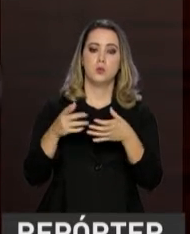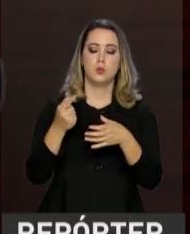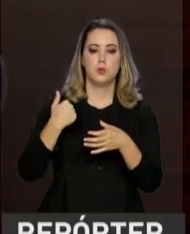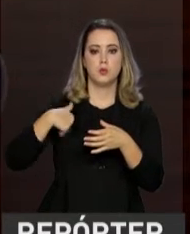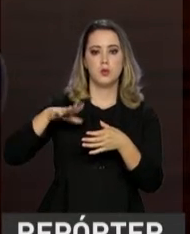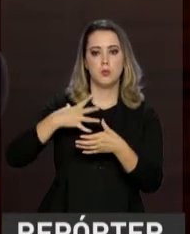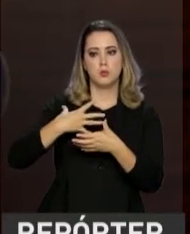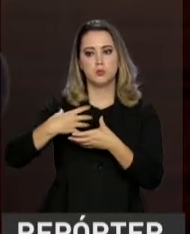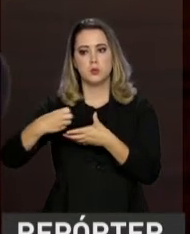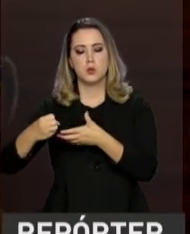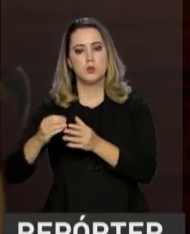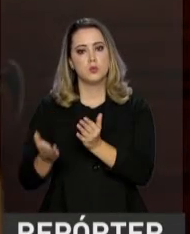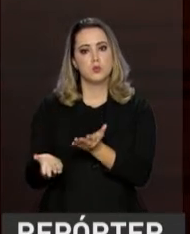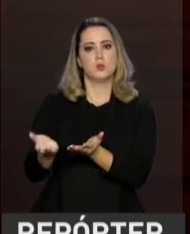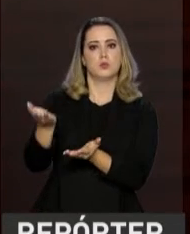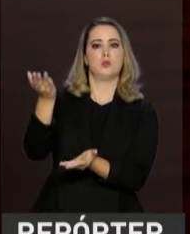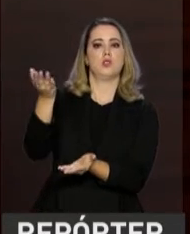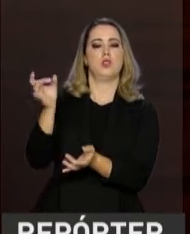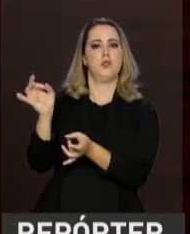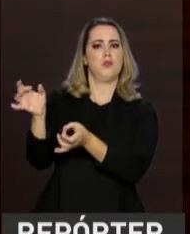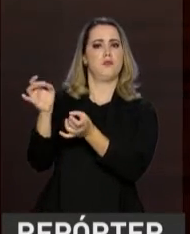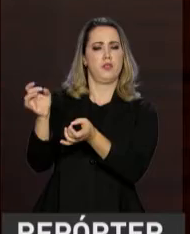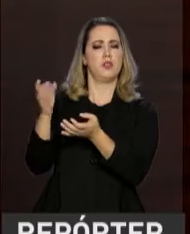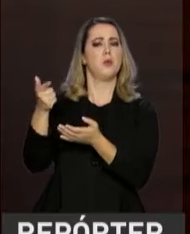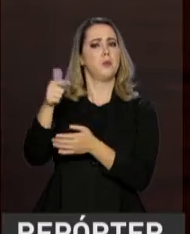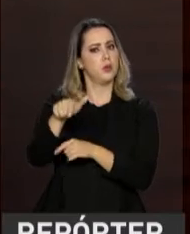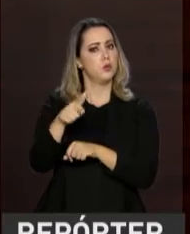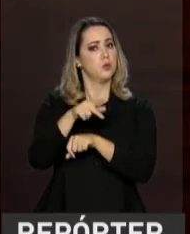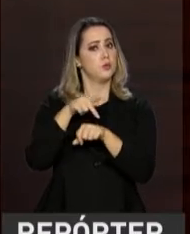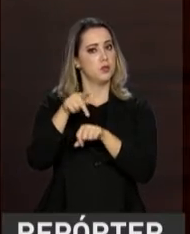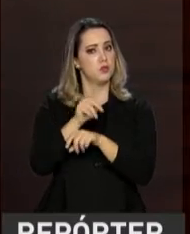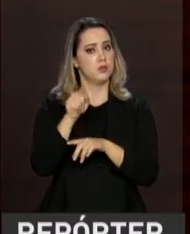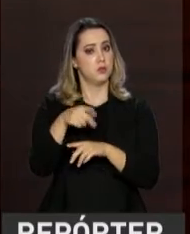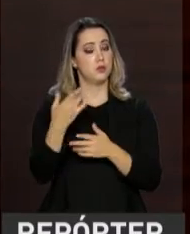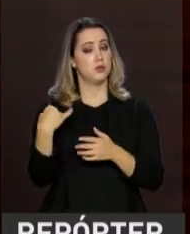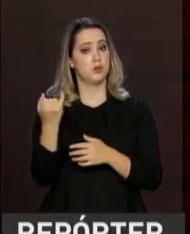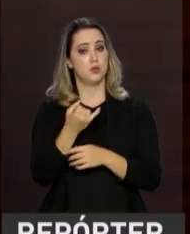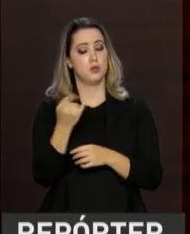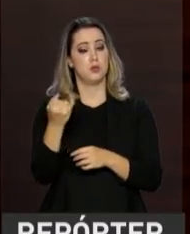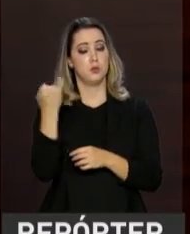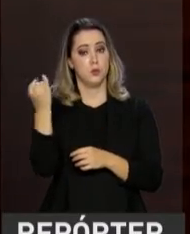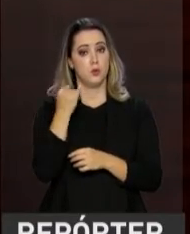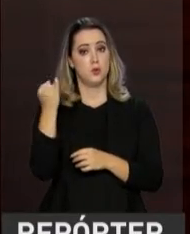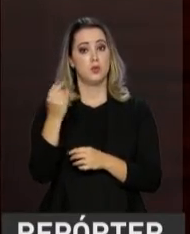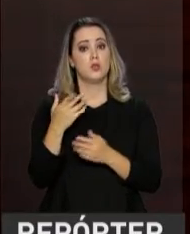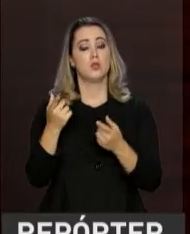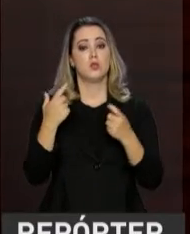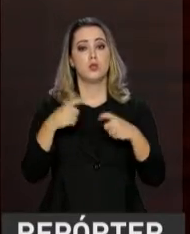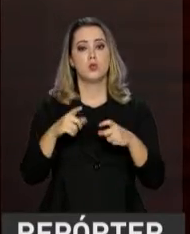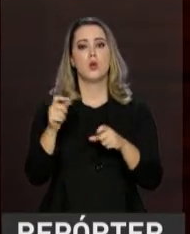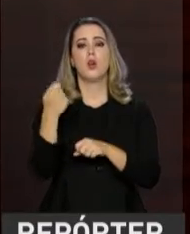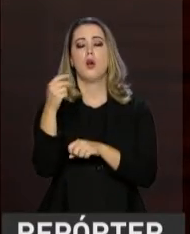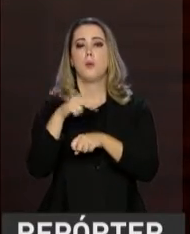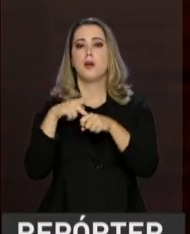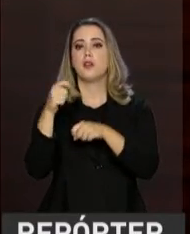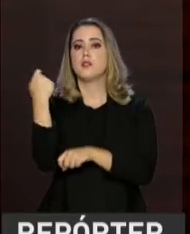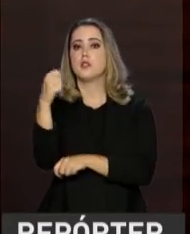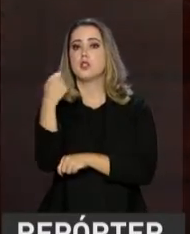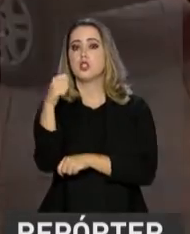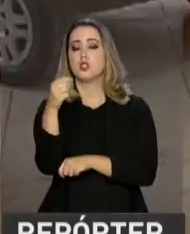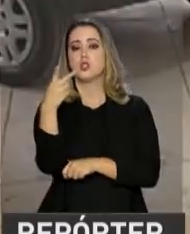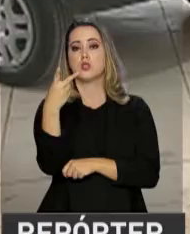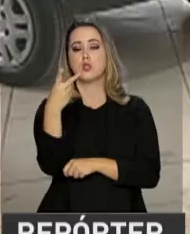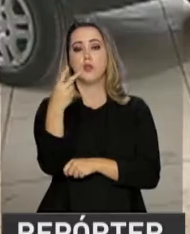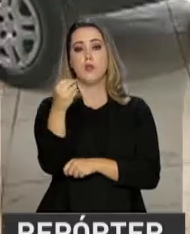é é só esperar a nossa balança com destaque especial um dos nossos grandes parceiros que a argentina com mais de 20 por cento das nossas vendas